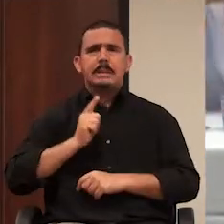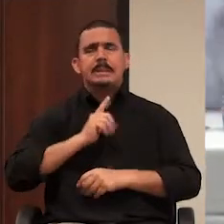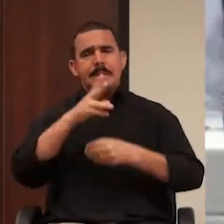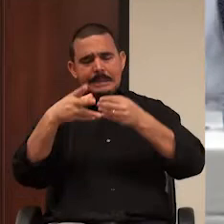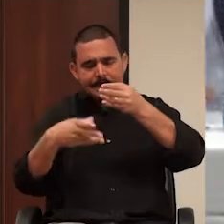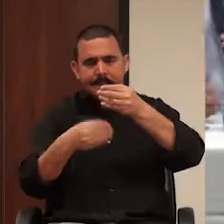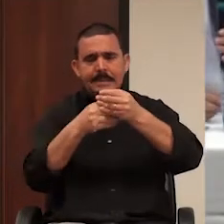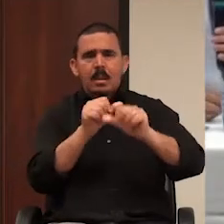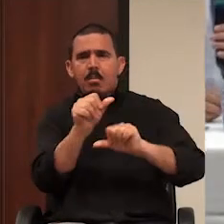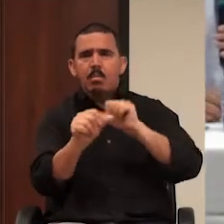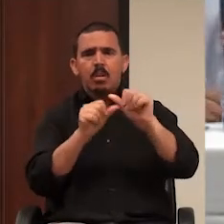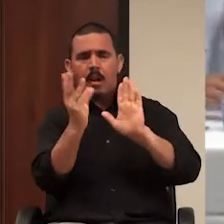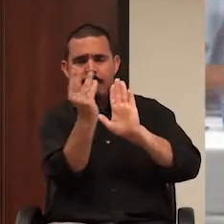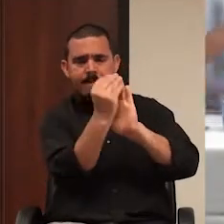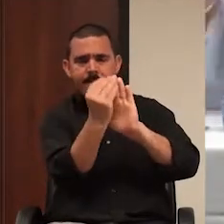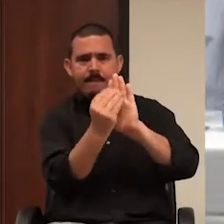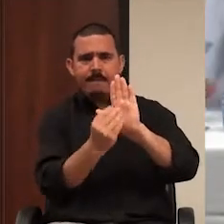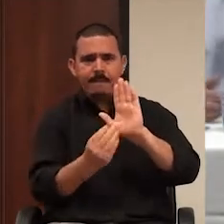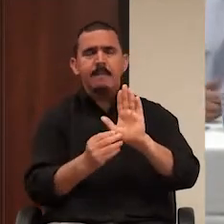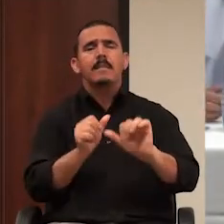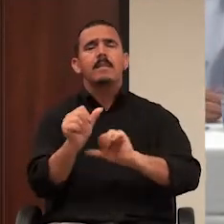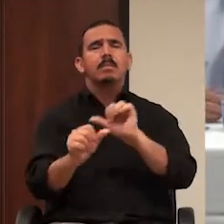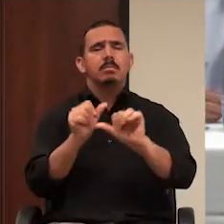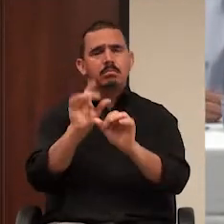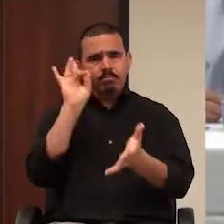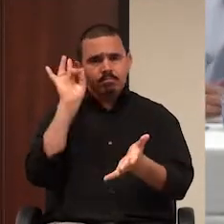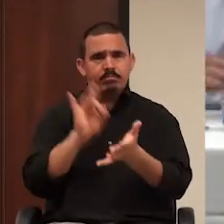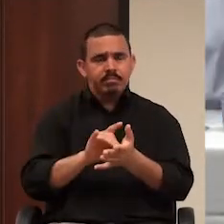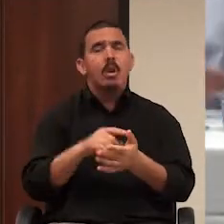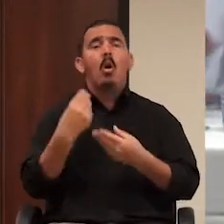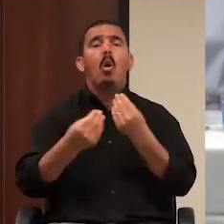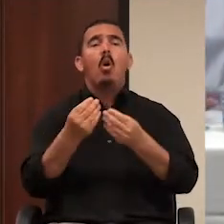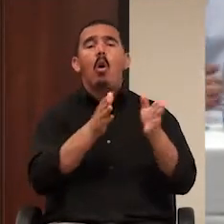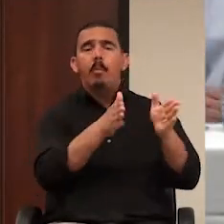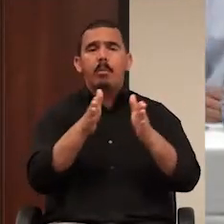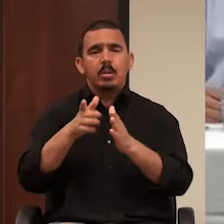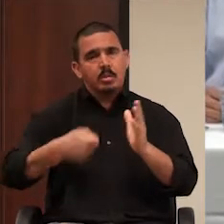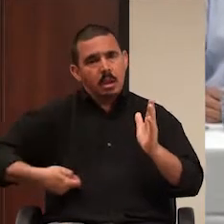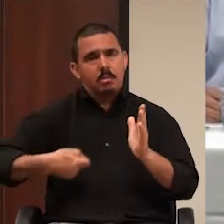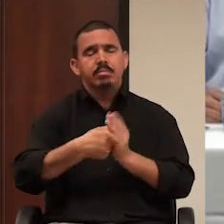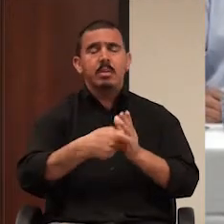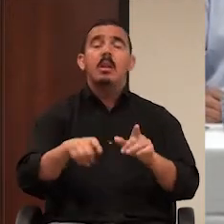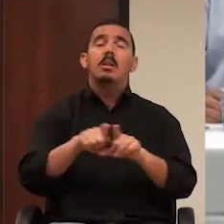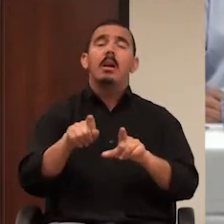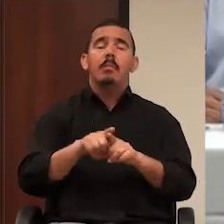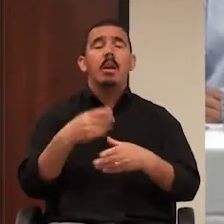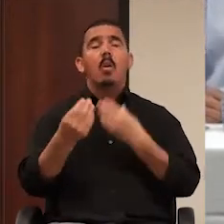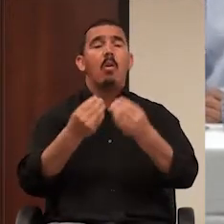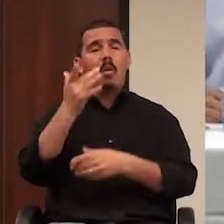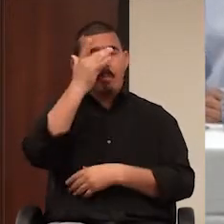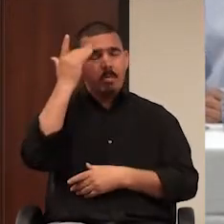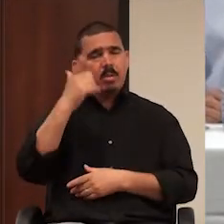alterações grandes que mudariam essencialmente o processo de curatela, o esquema judicial da declaração da